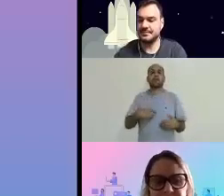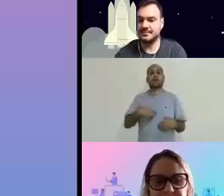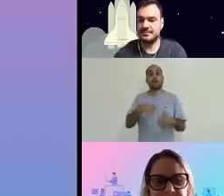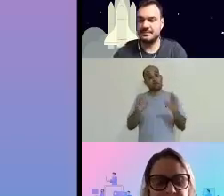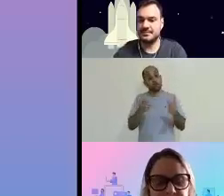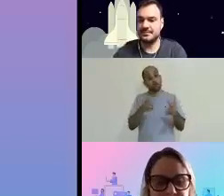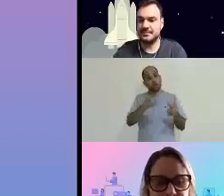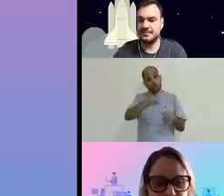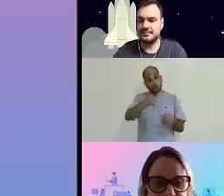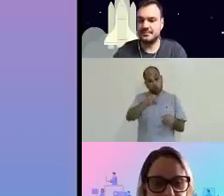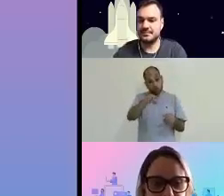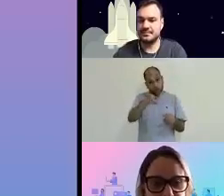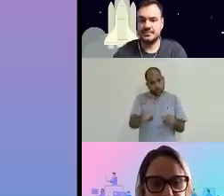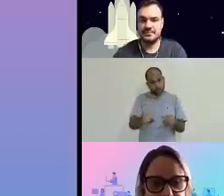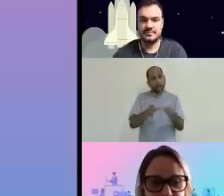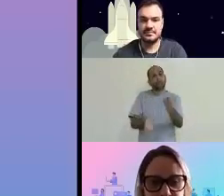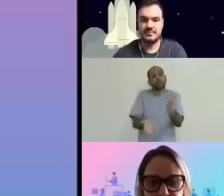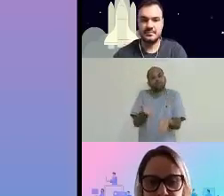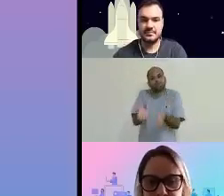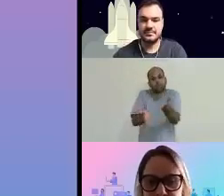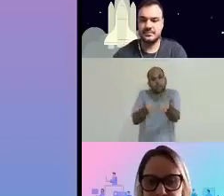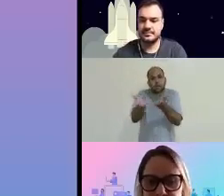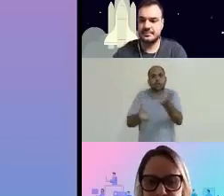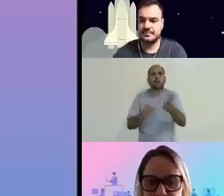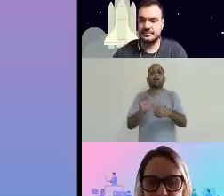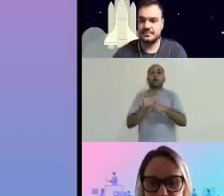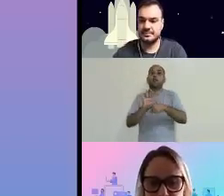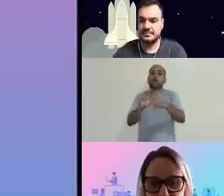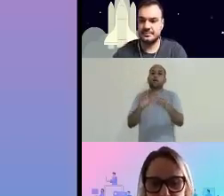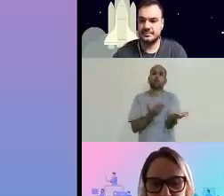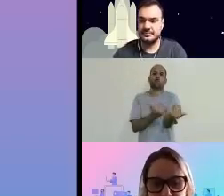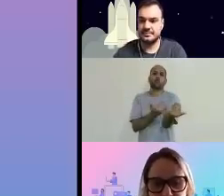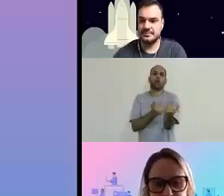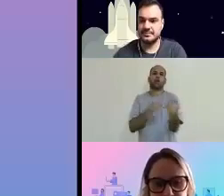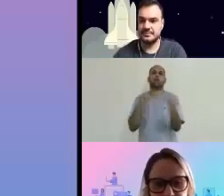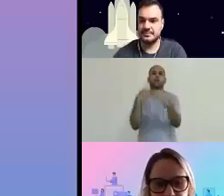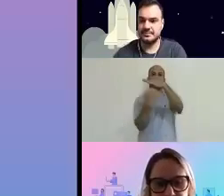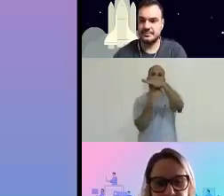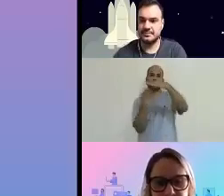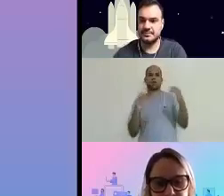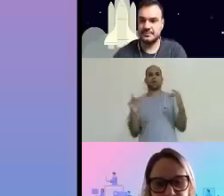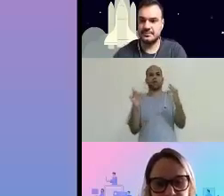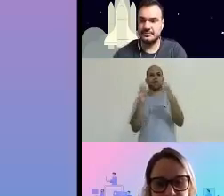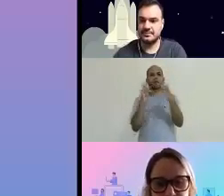essas dores e fazer com que o jovem e as empresas se encontrem de forma cada vez melhor.